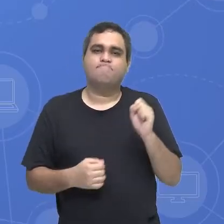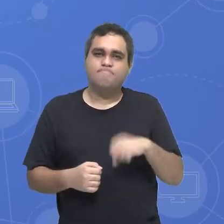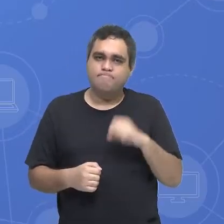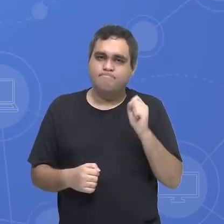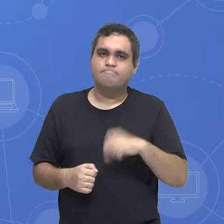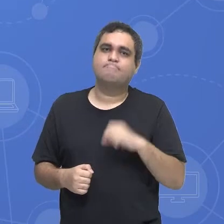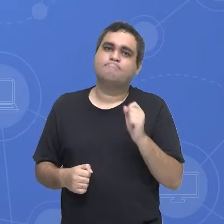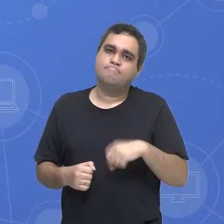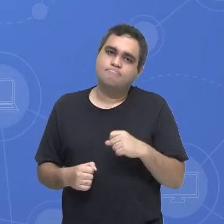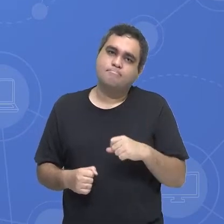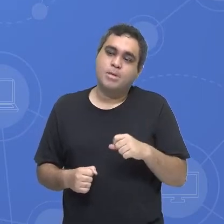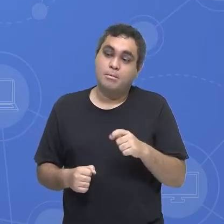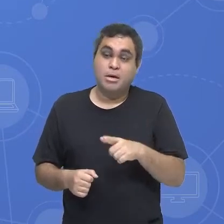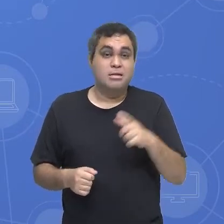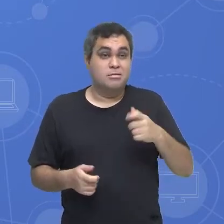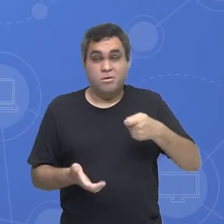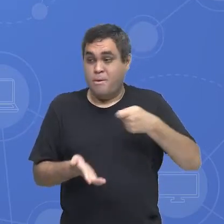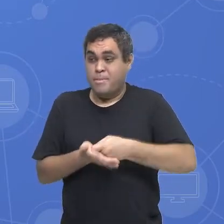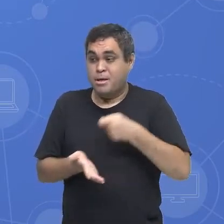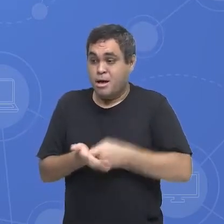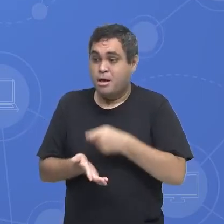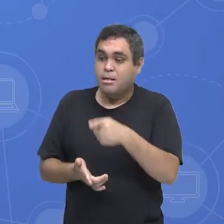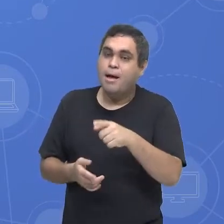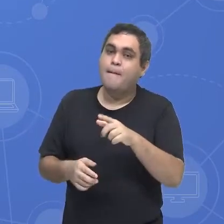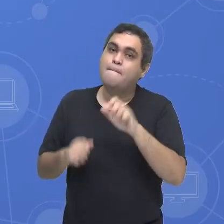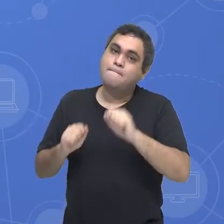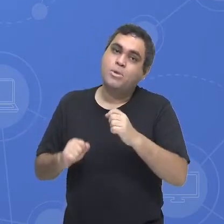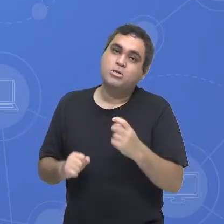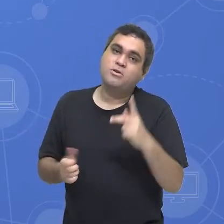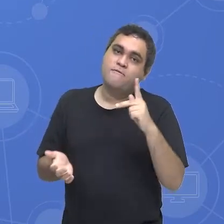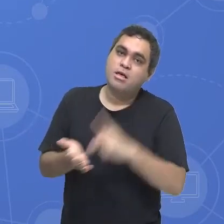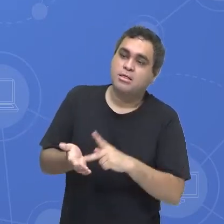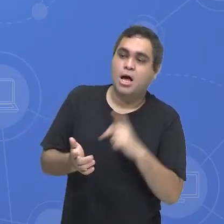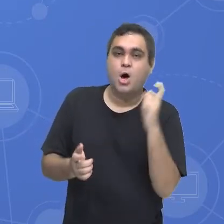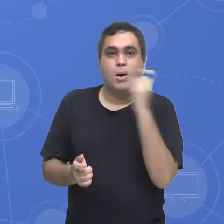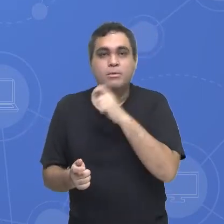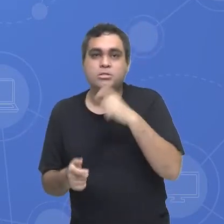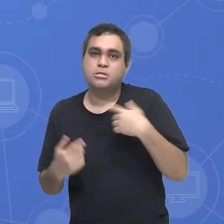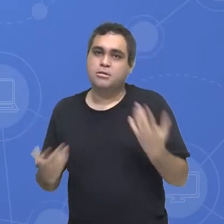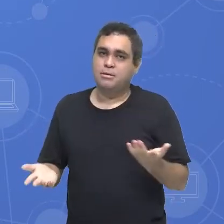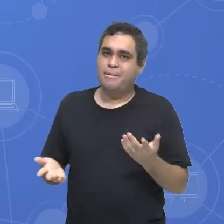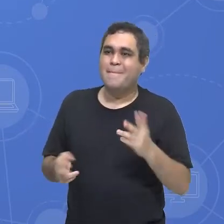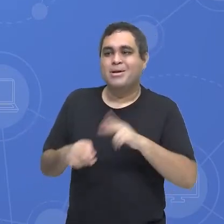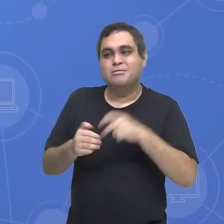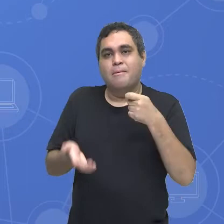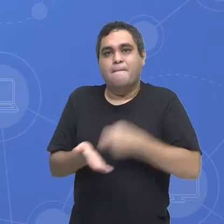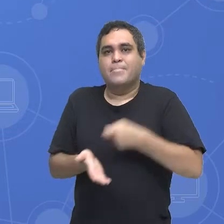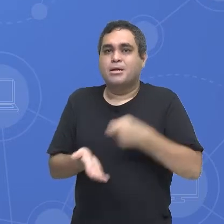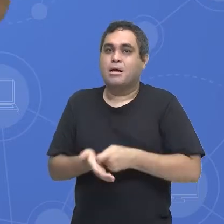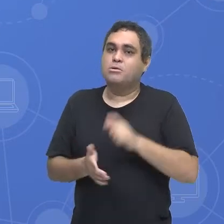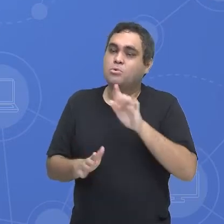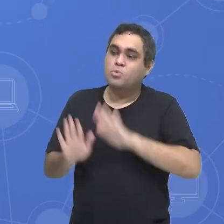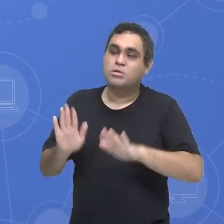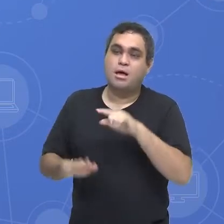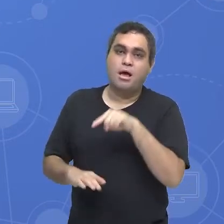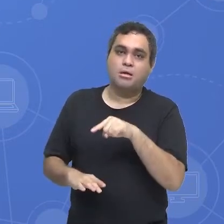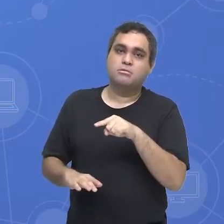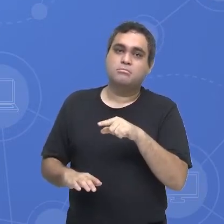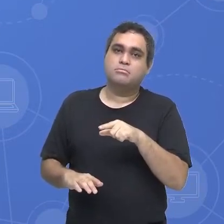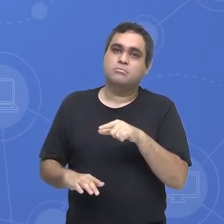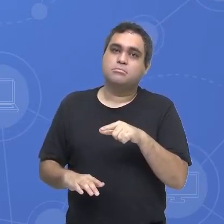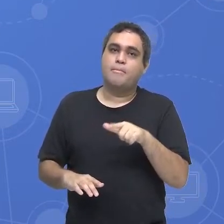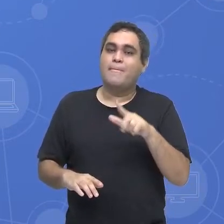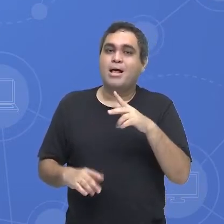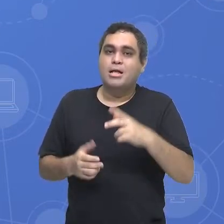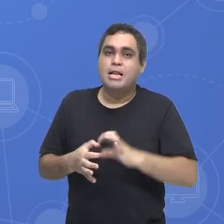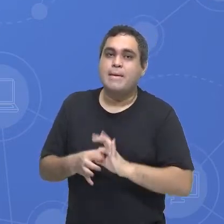ser verdadeira ou não. Tá? Se você está sendo obrigado a praticar aquilo, então você não está sendo livre para tomar